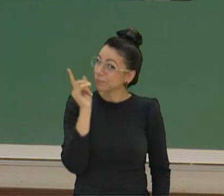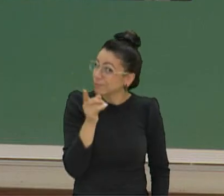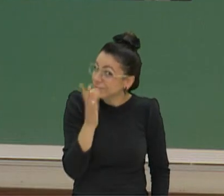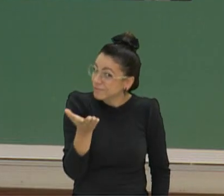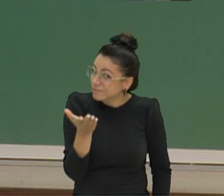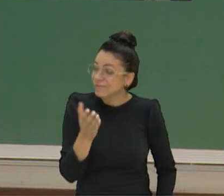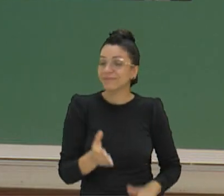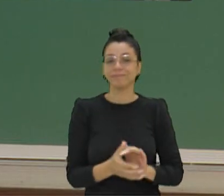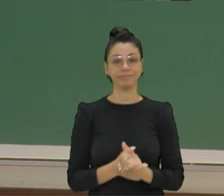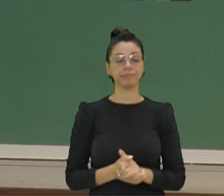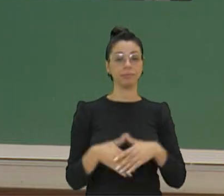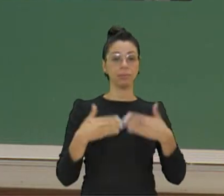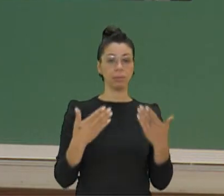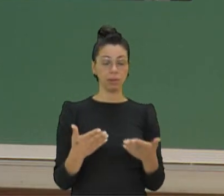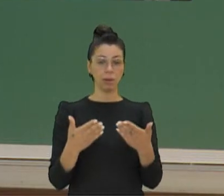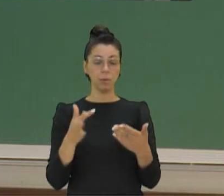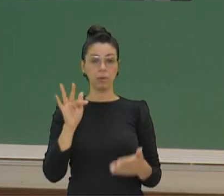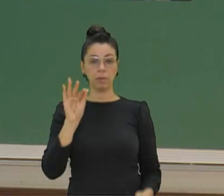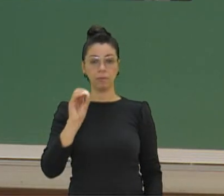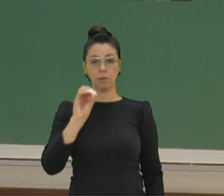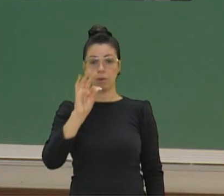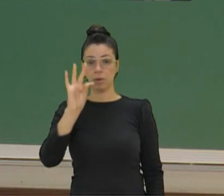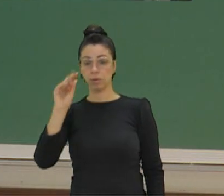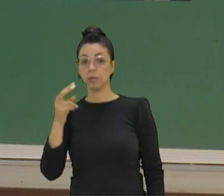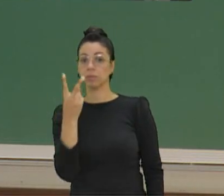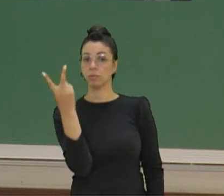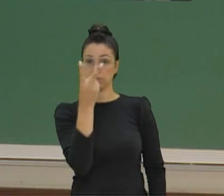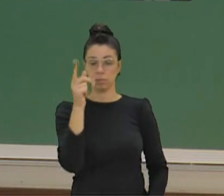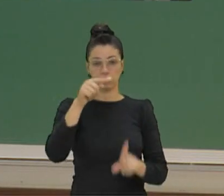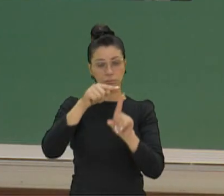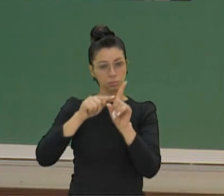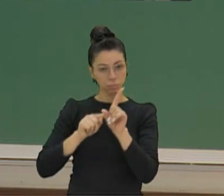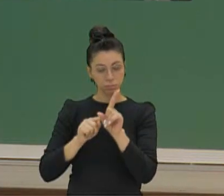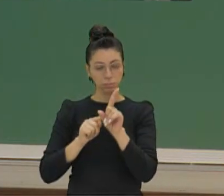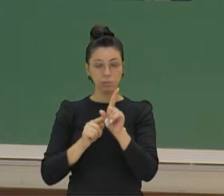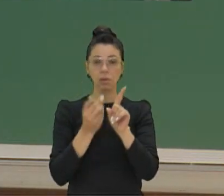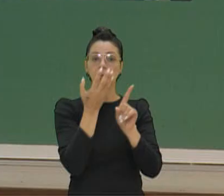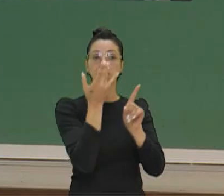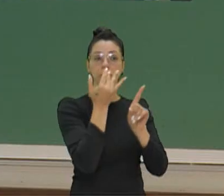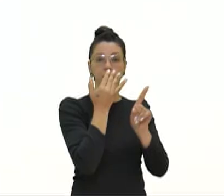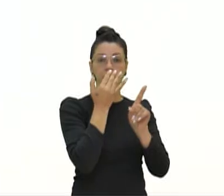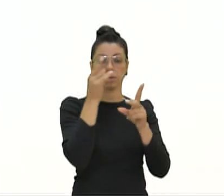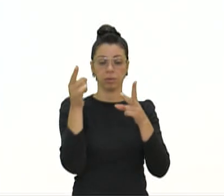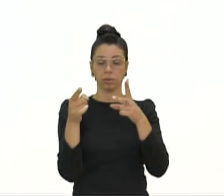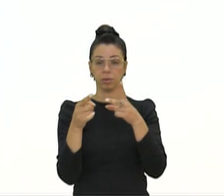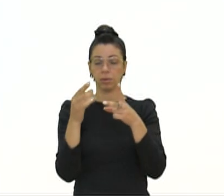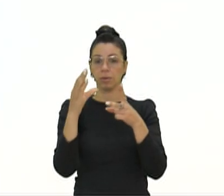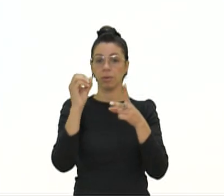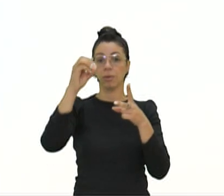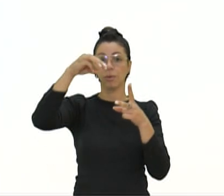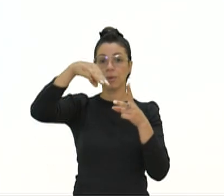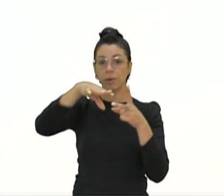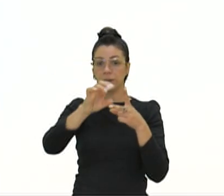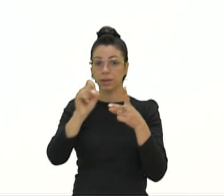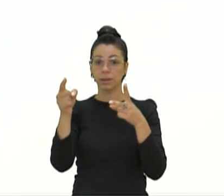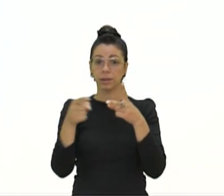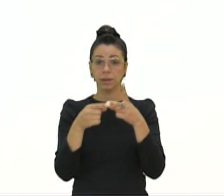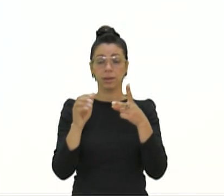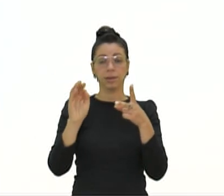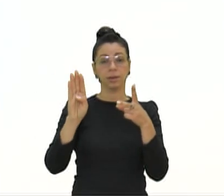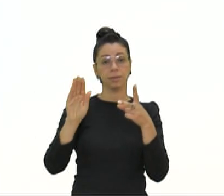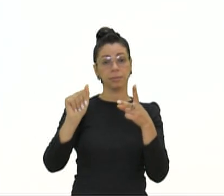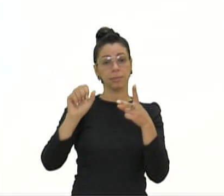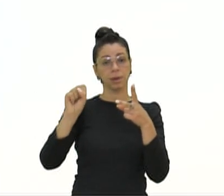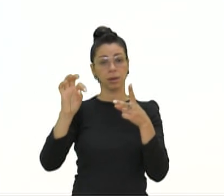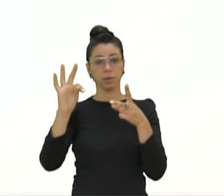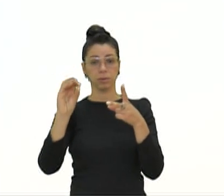Bom, fotorreceptor tem dois tipos, cones e bastonetes. Letra A, perfeito,